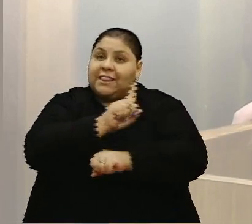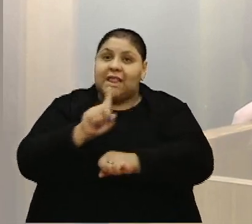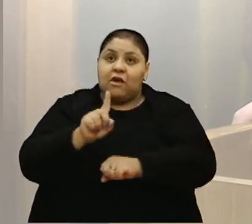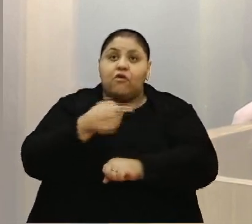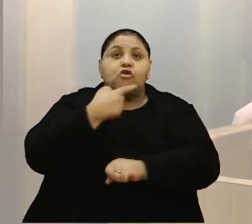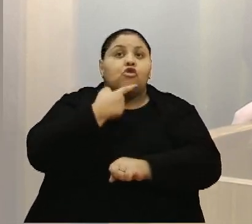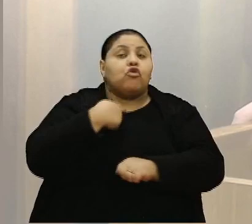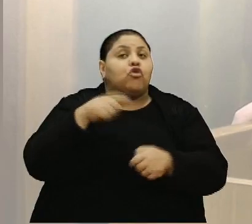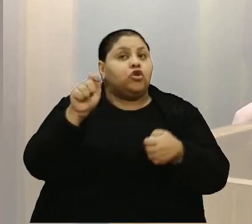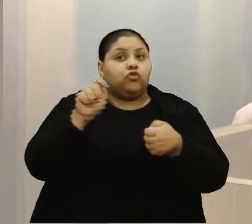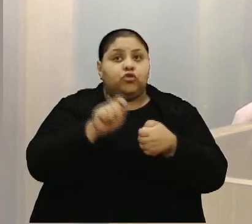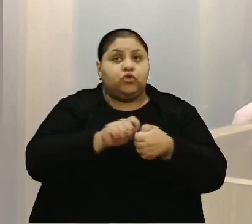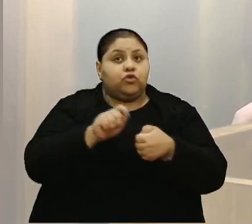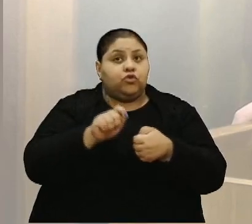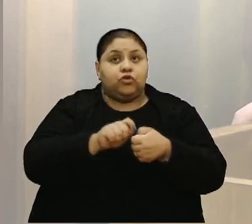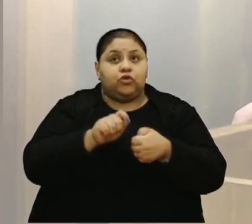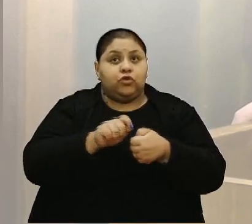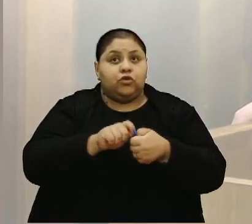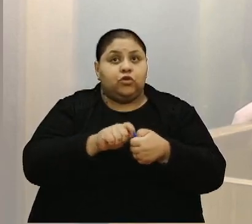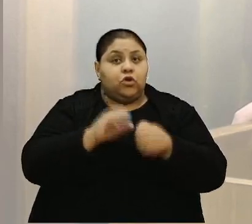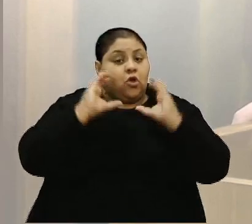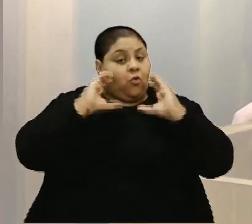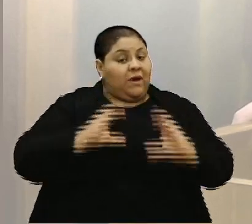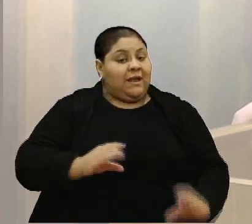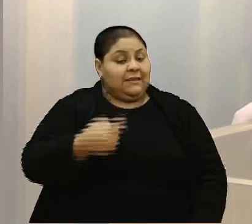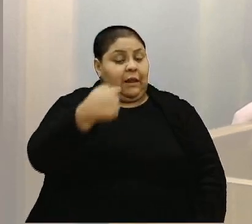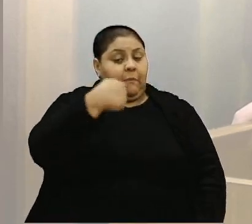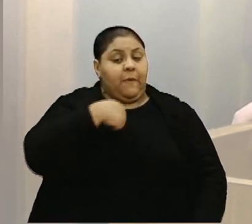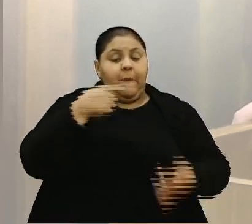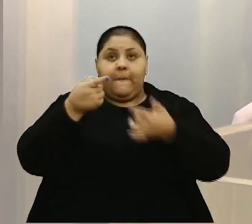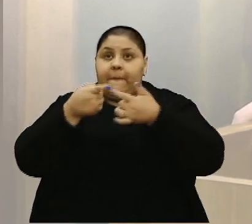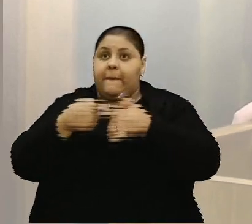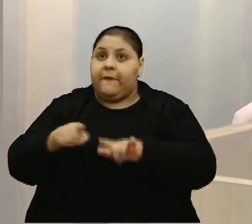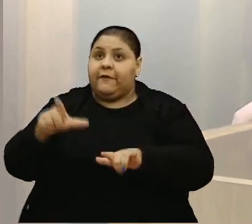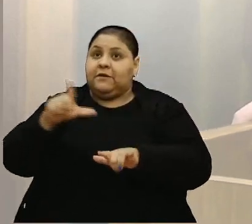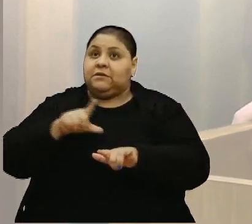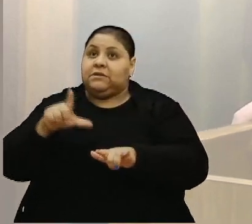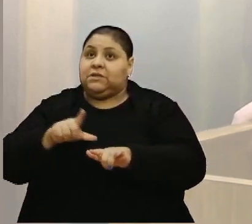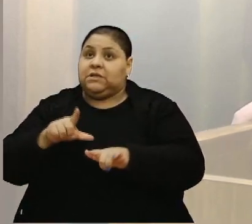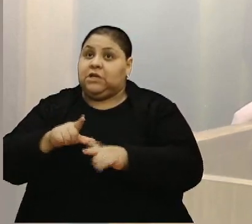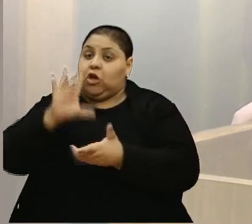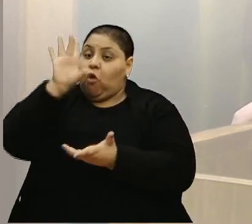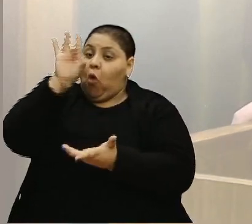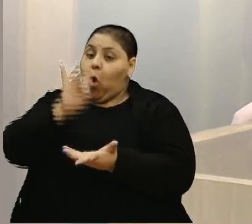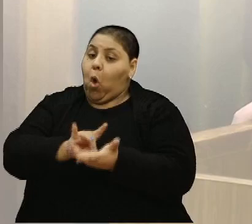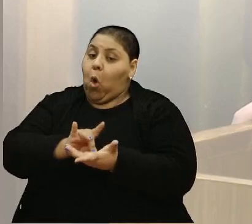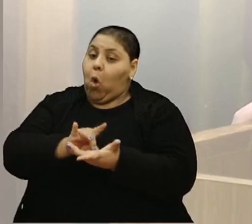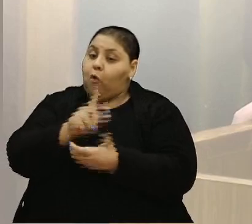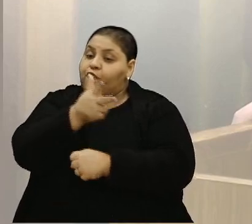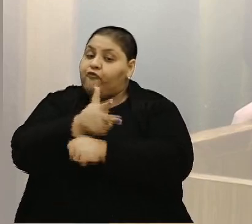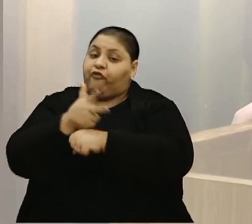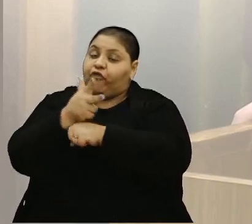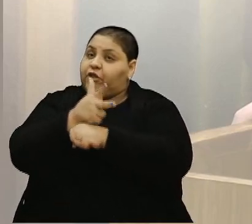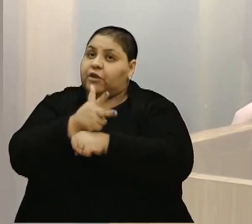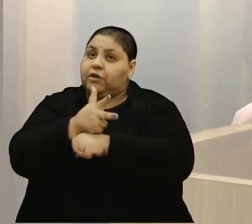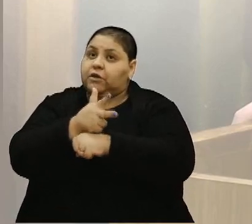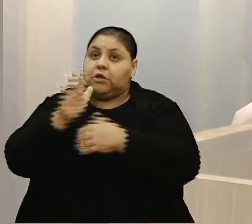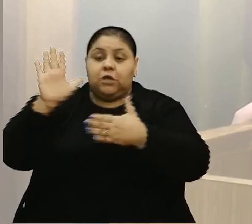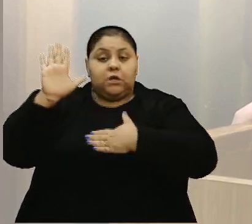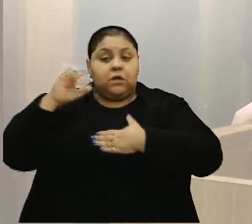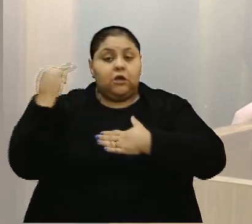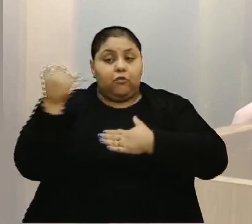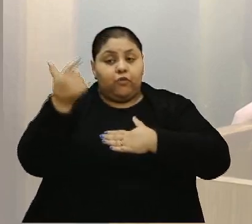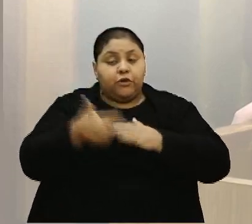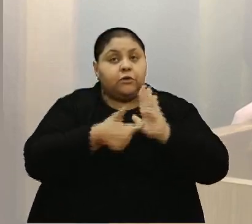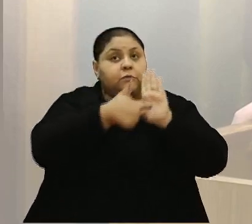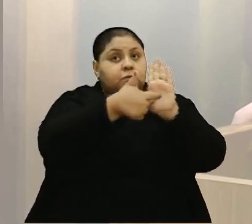de fazer, não é uma postura que eu gosto de ter, mas é que se a gente tem registro, se a gente tem a promessa, é importante a gente